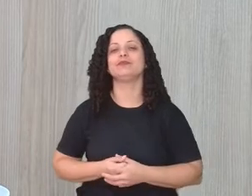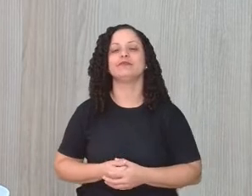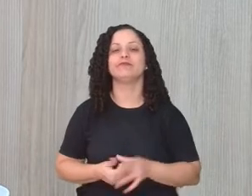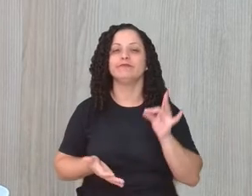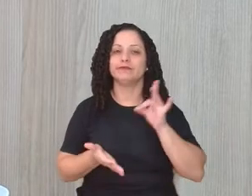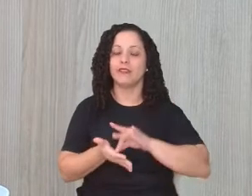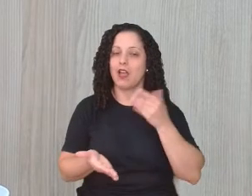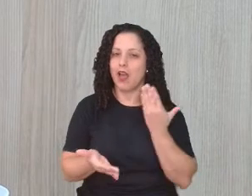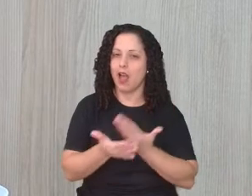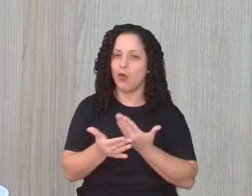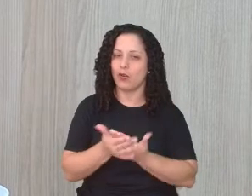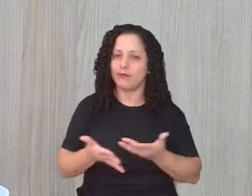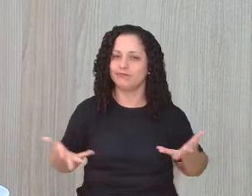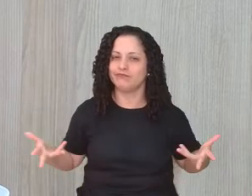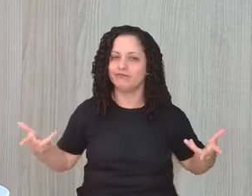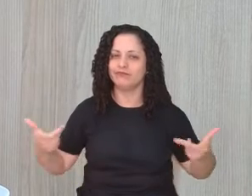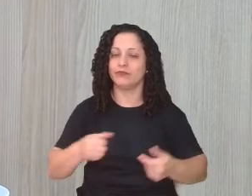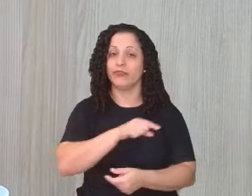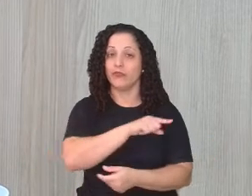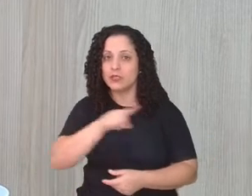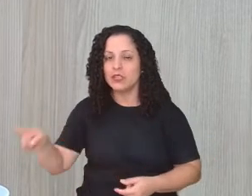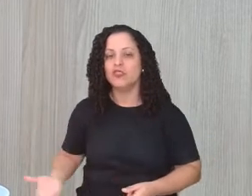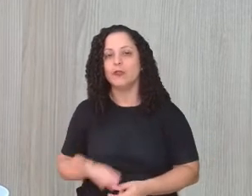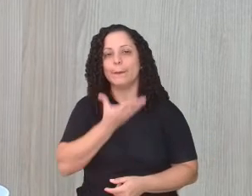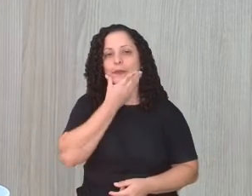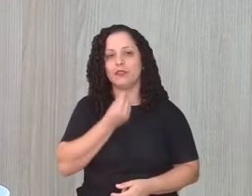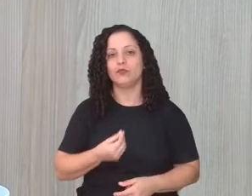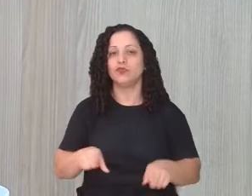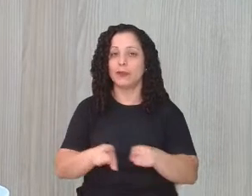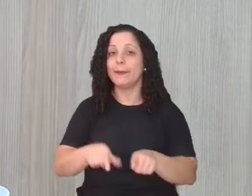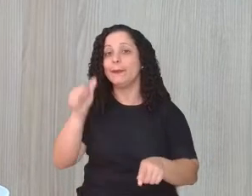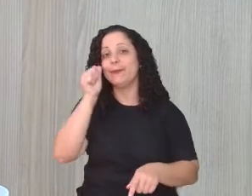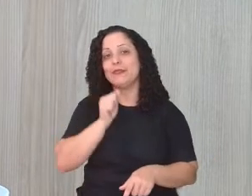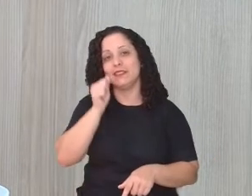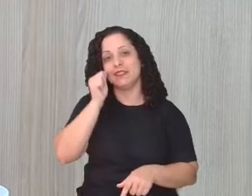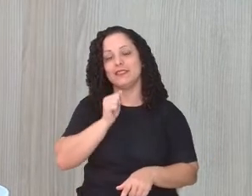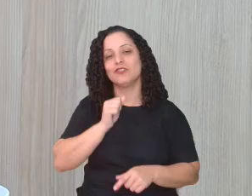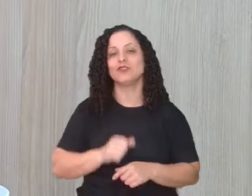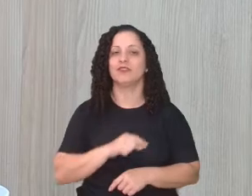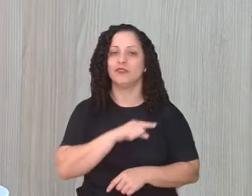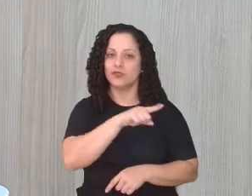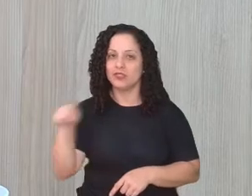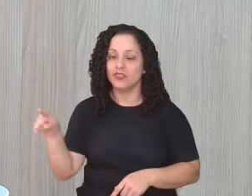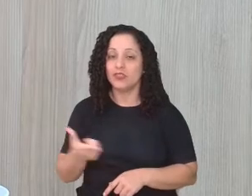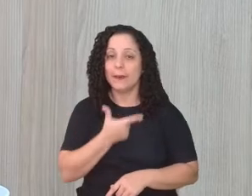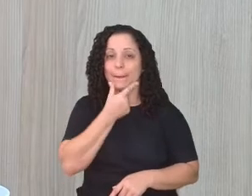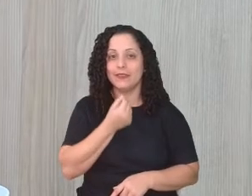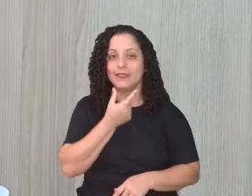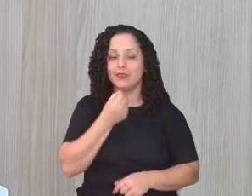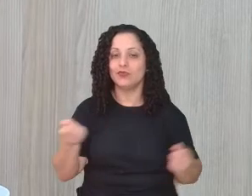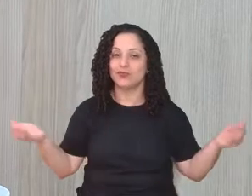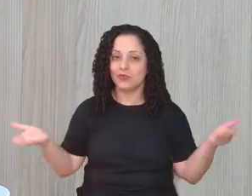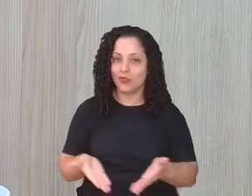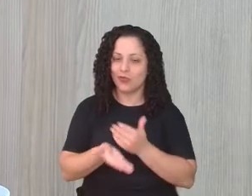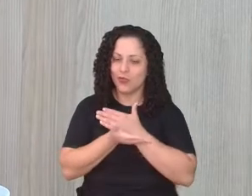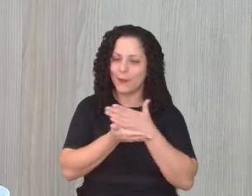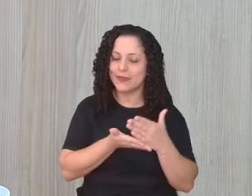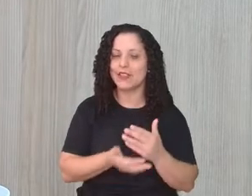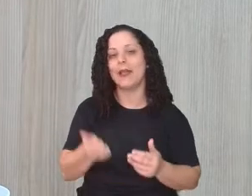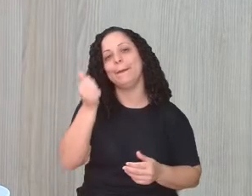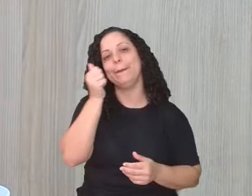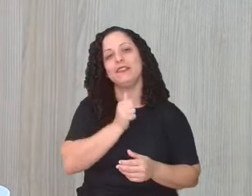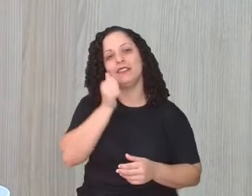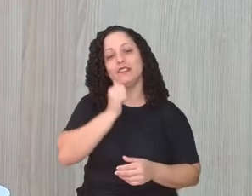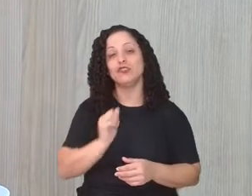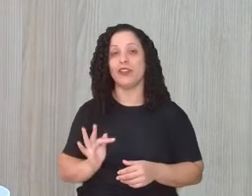uma aula, não é, pessoal? Tanto para os meninos como para as meninas, muito importante, né? Para os meninos, para o que estão vivendo agora. E para as meninas,